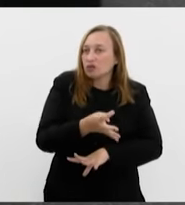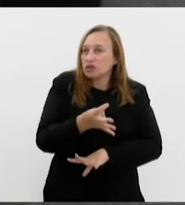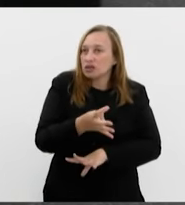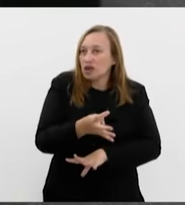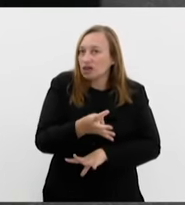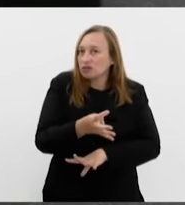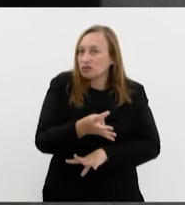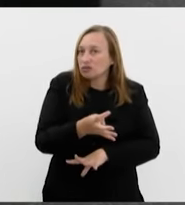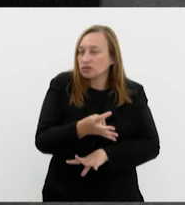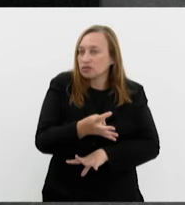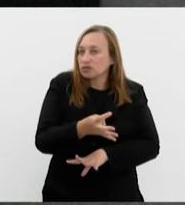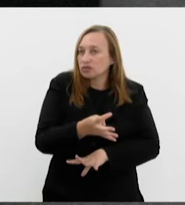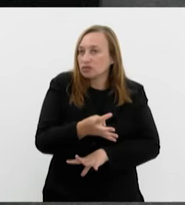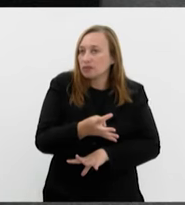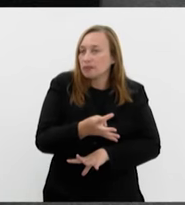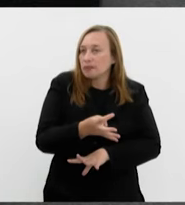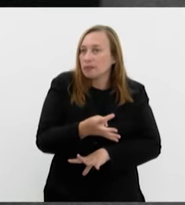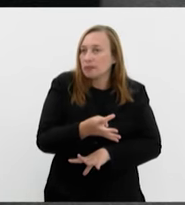sequer